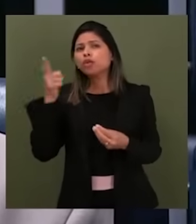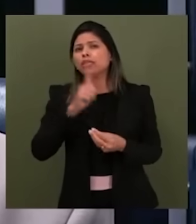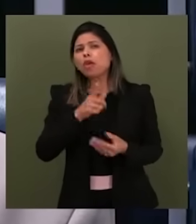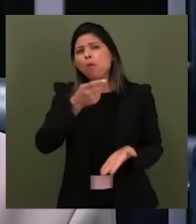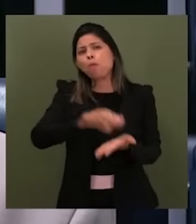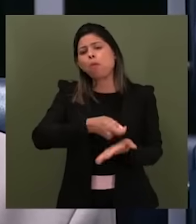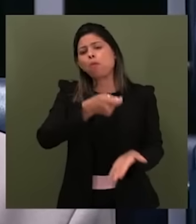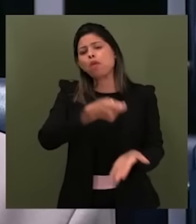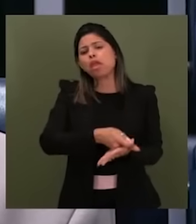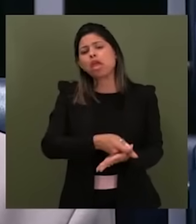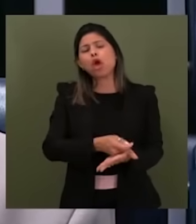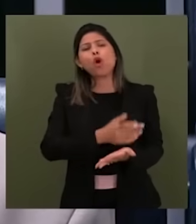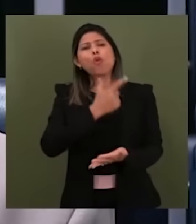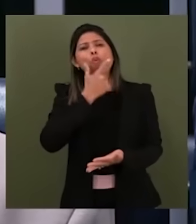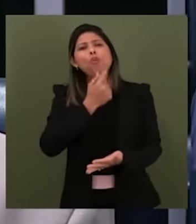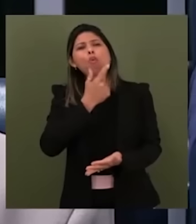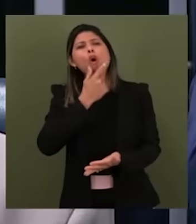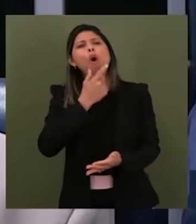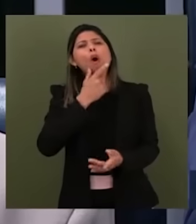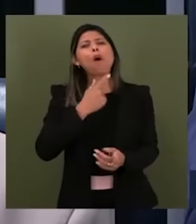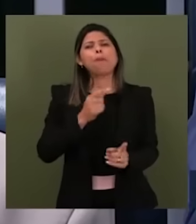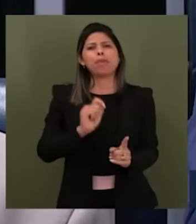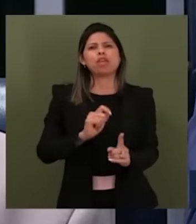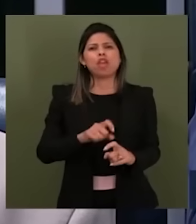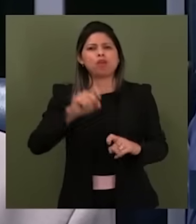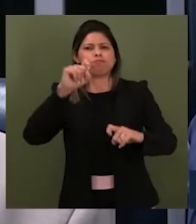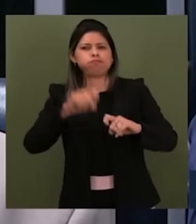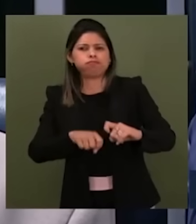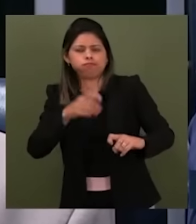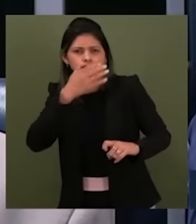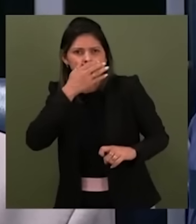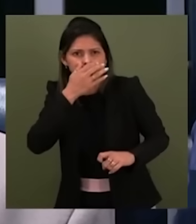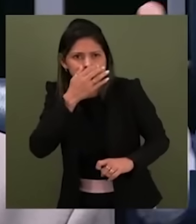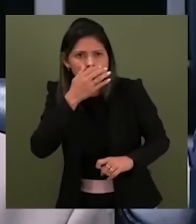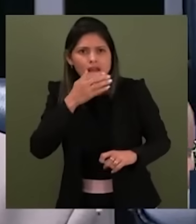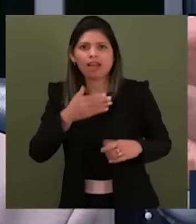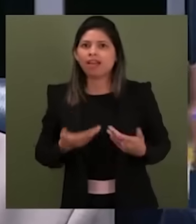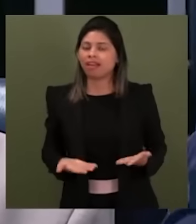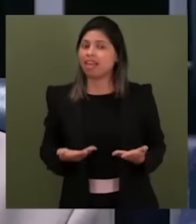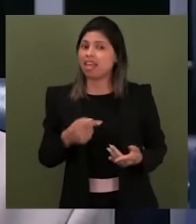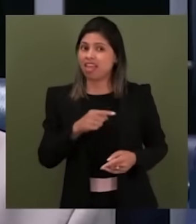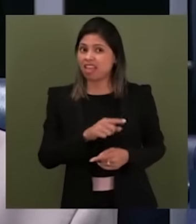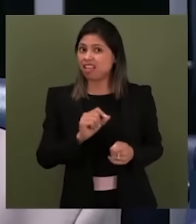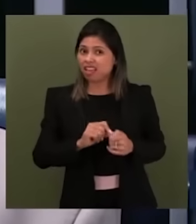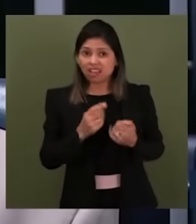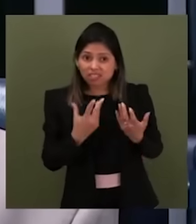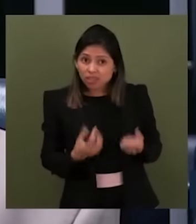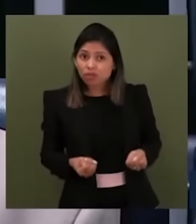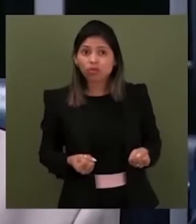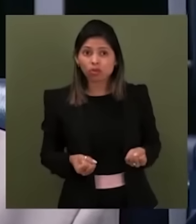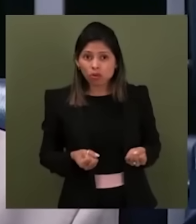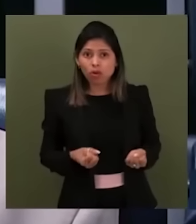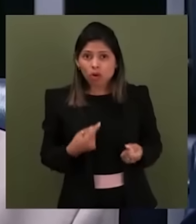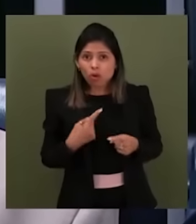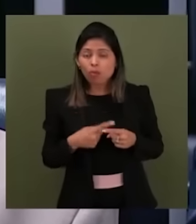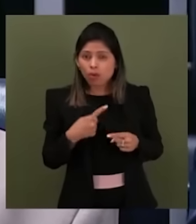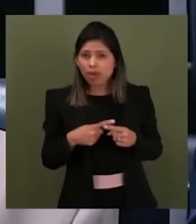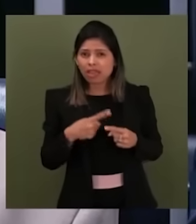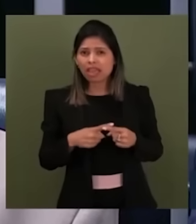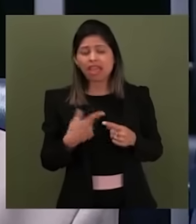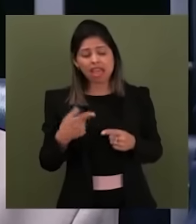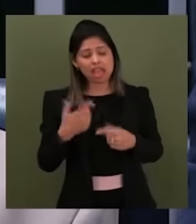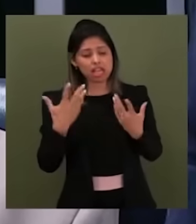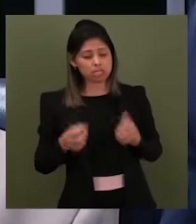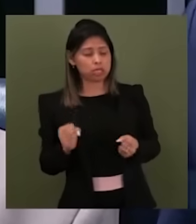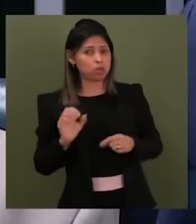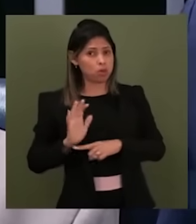estuprador. Esse governo revogou, porque é a favor do aborto. Era uma portaria provida,